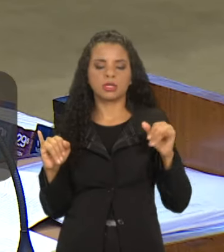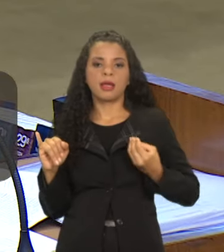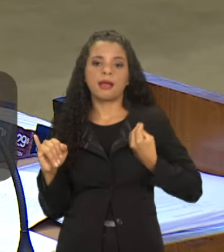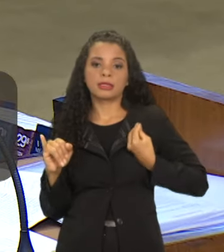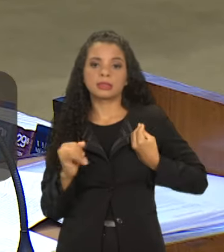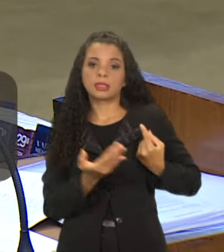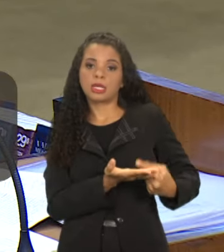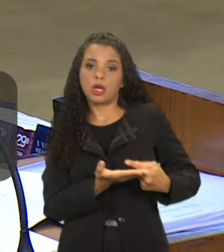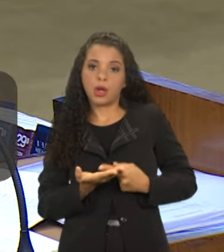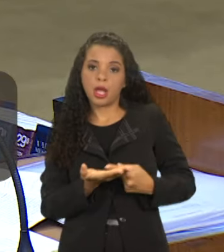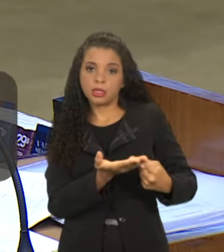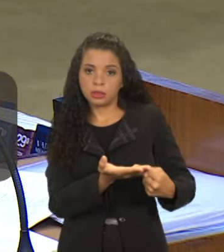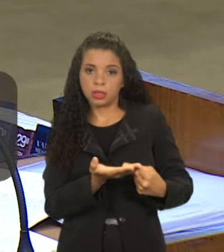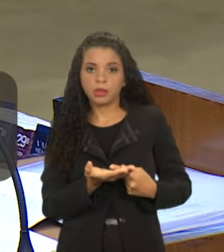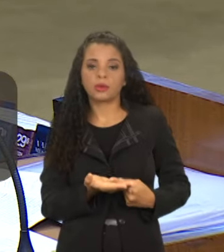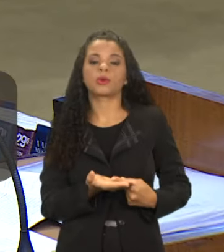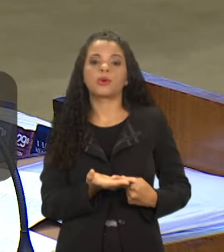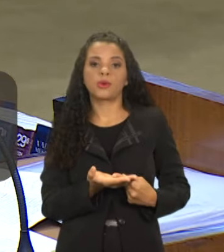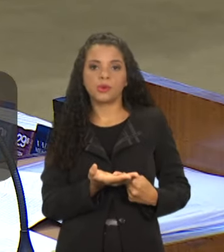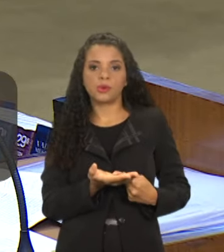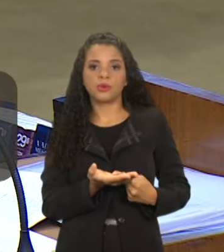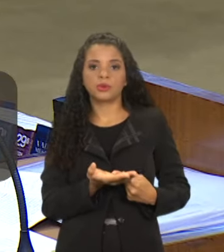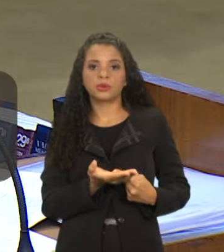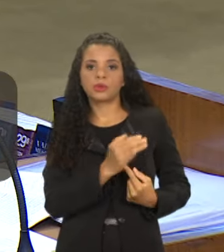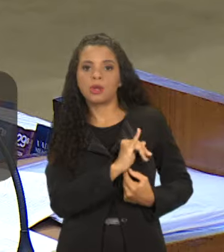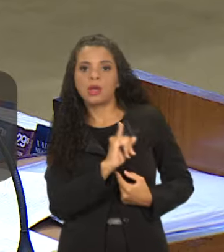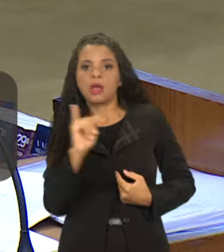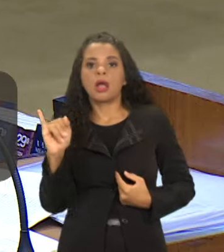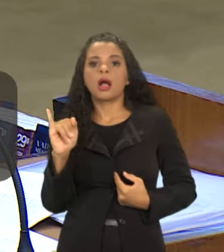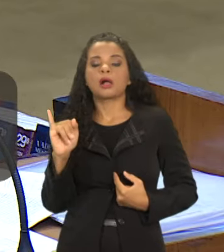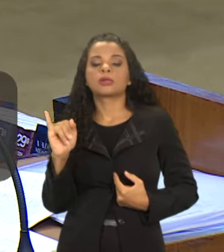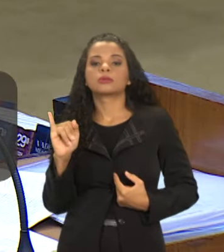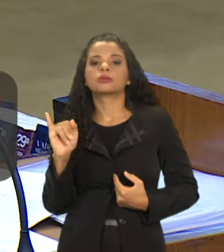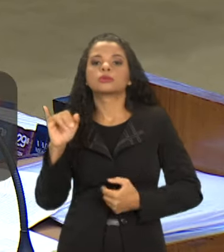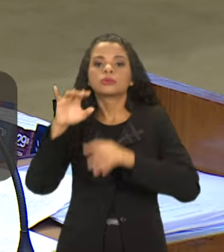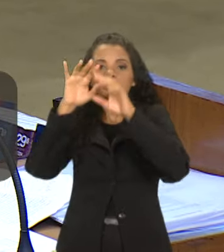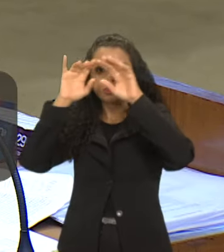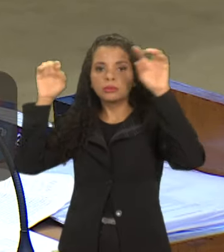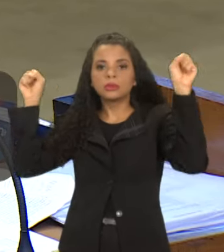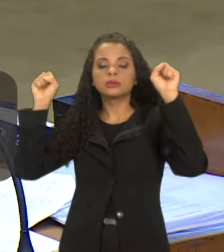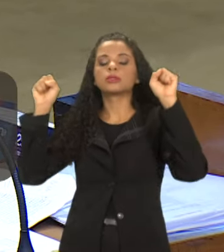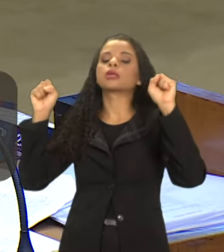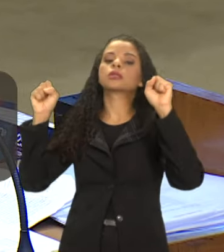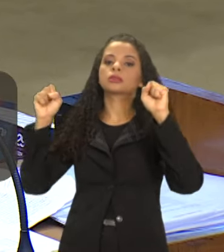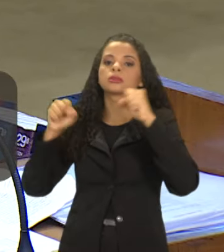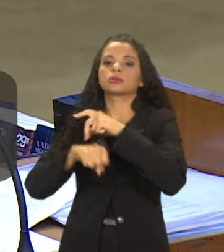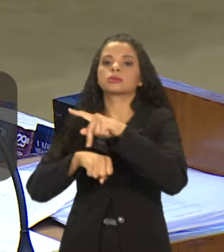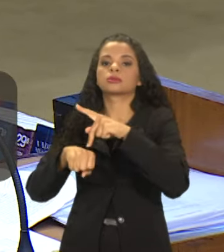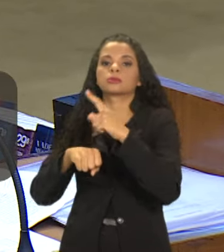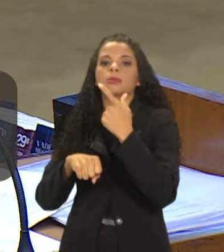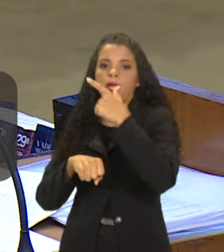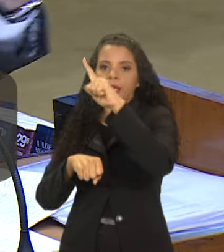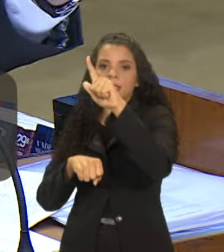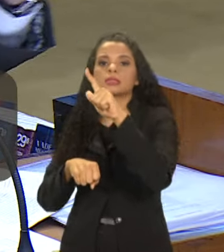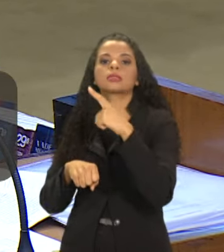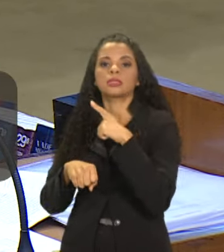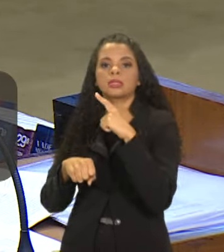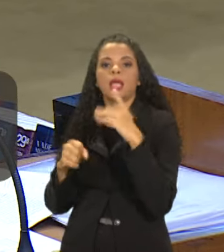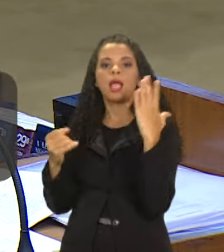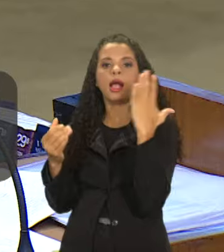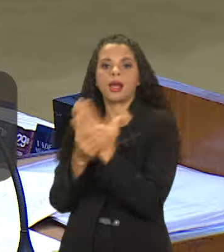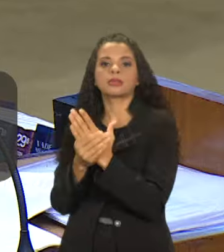acordo aos juízos estrangeiros em que tramitam tais ações. Creio também que é uma providência útil,